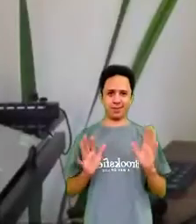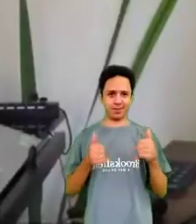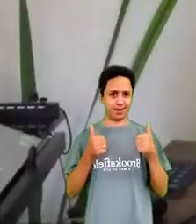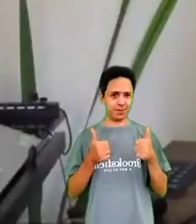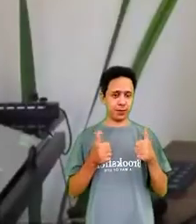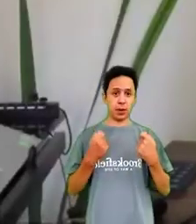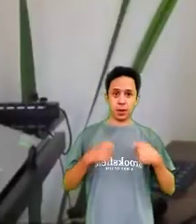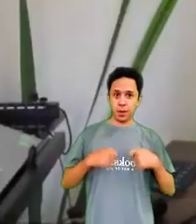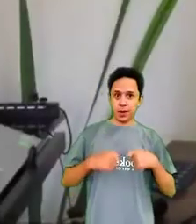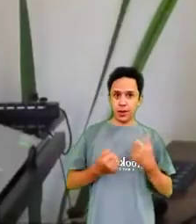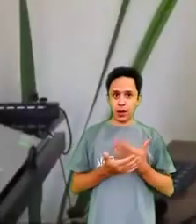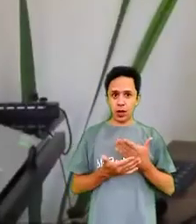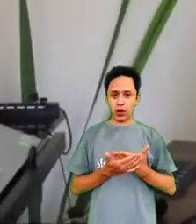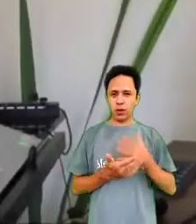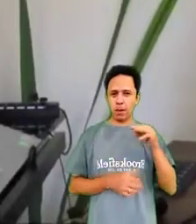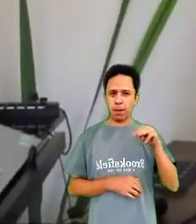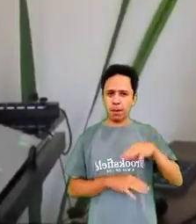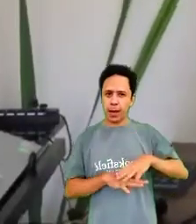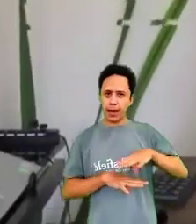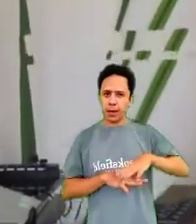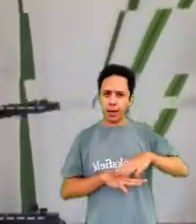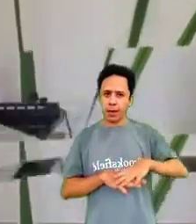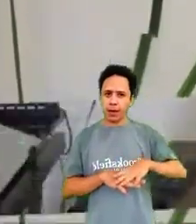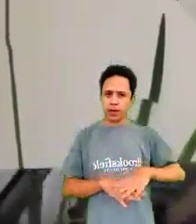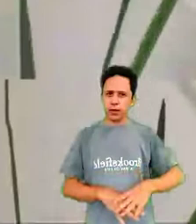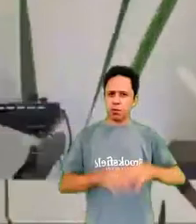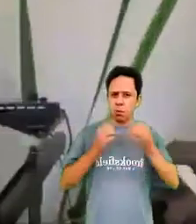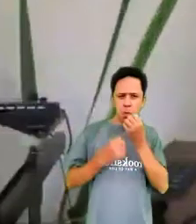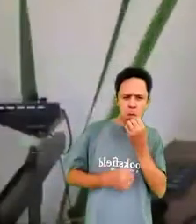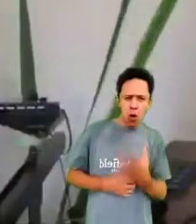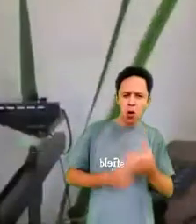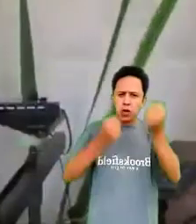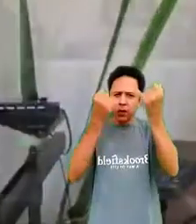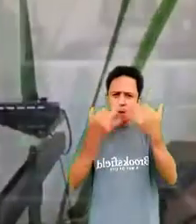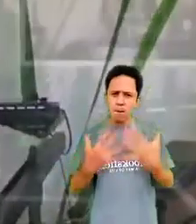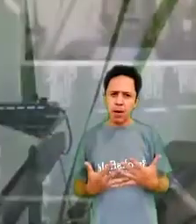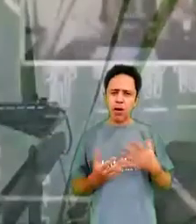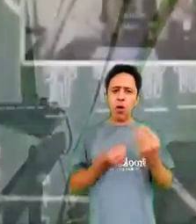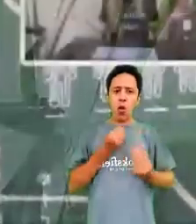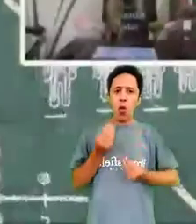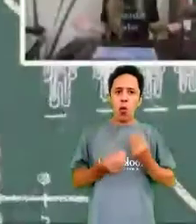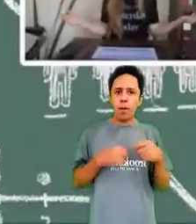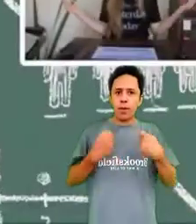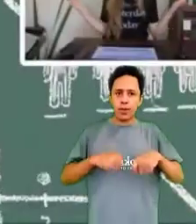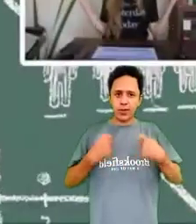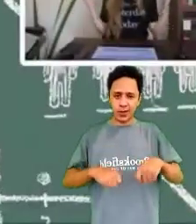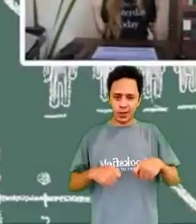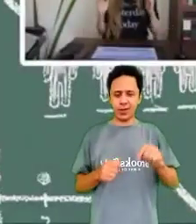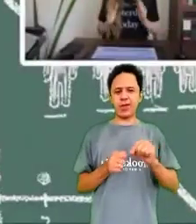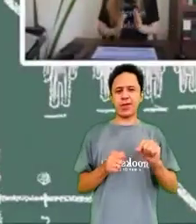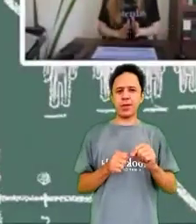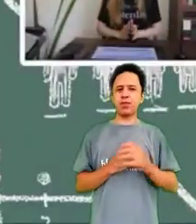Então, galerinha, precisando daquela aulinha de matemática bem dada, que explica parte de como que você tem